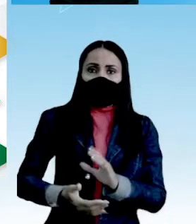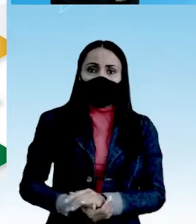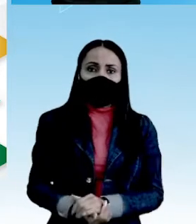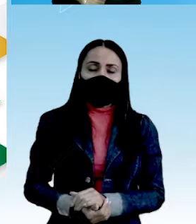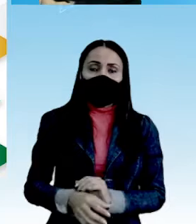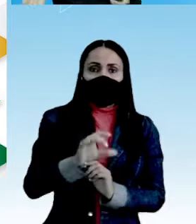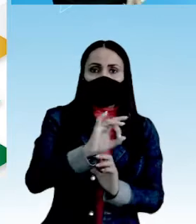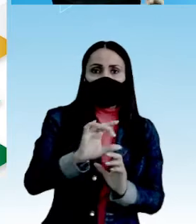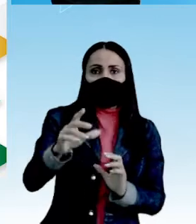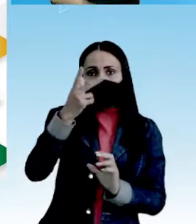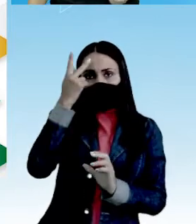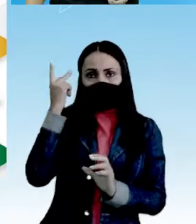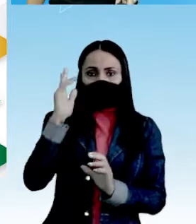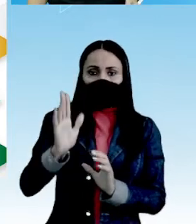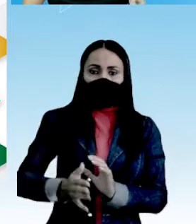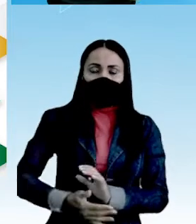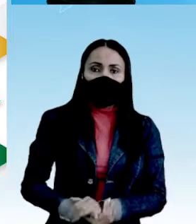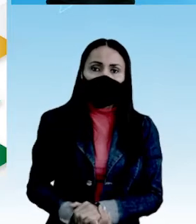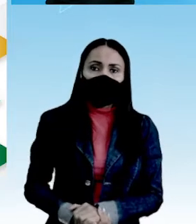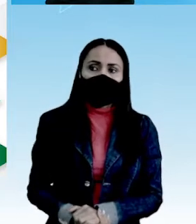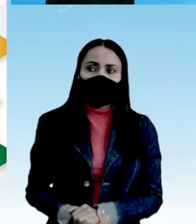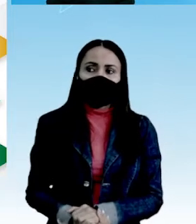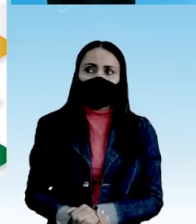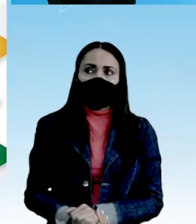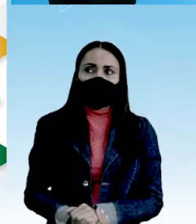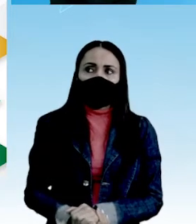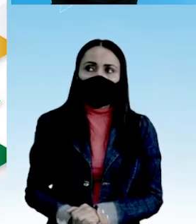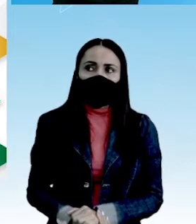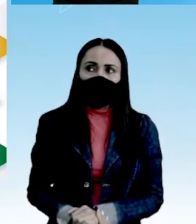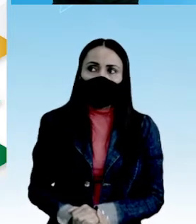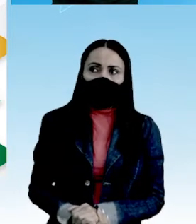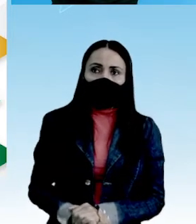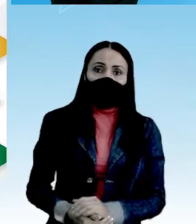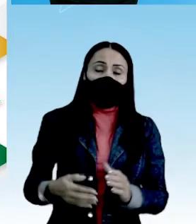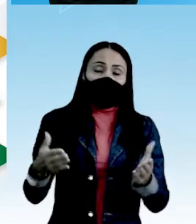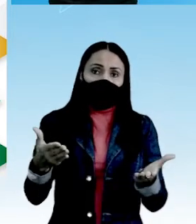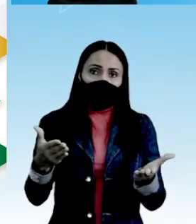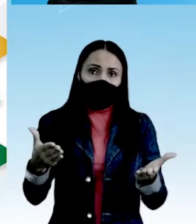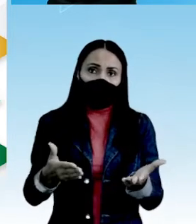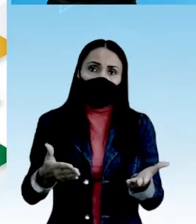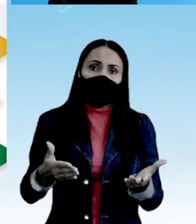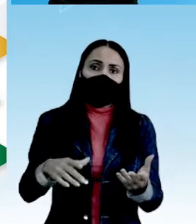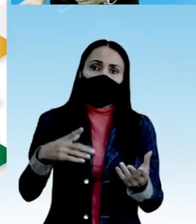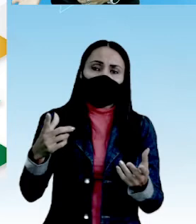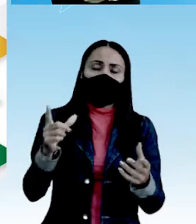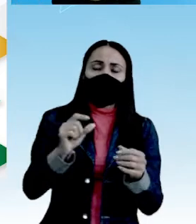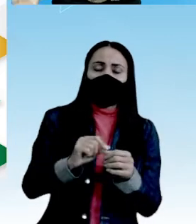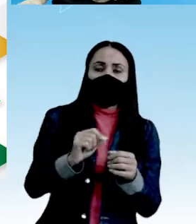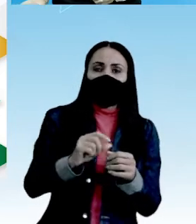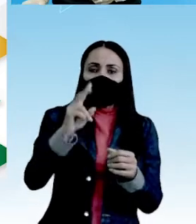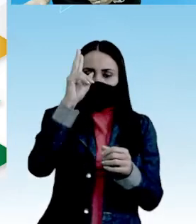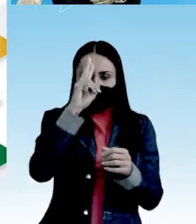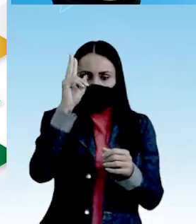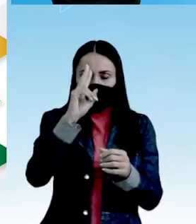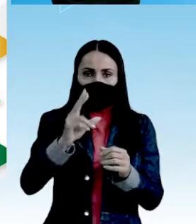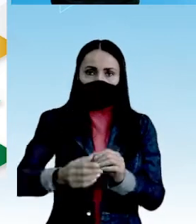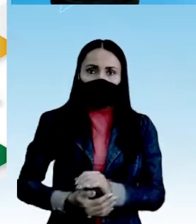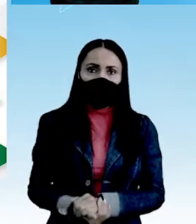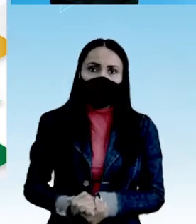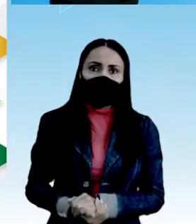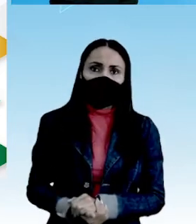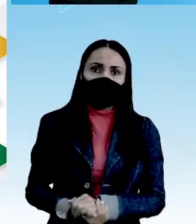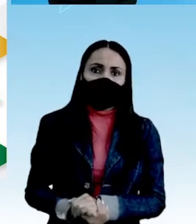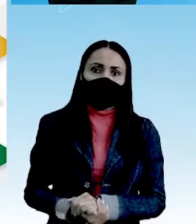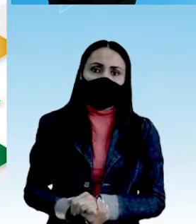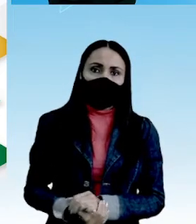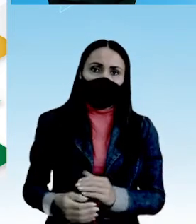cada pessoa, para cada cantor. Agora a gente vai estudar um pouquinho das mulheres que fizeram história na música. Né? Aí